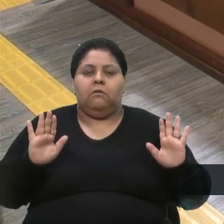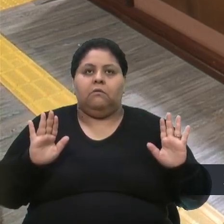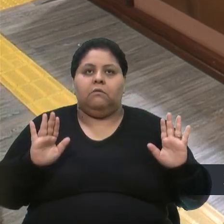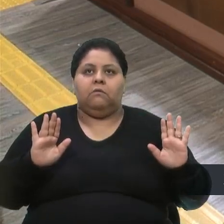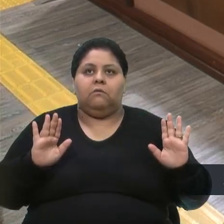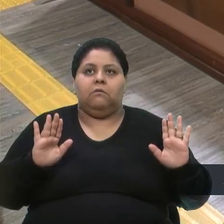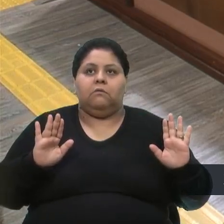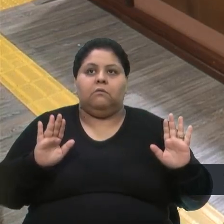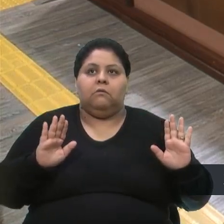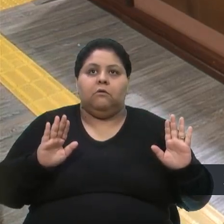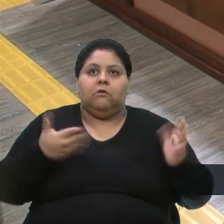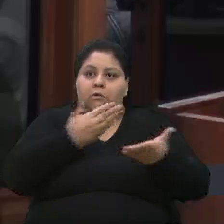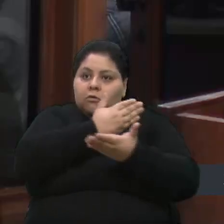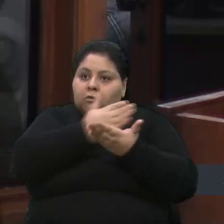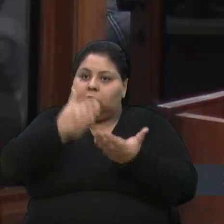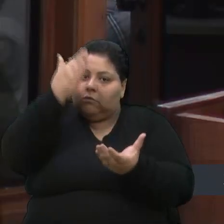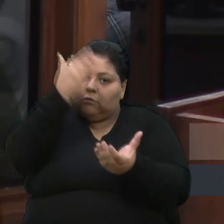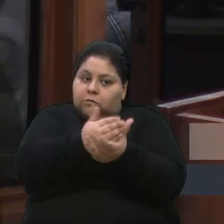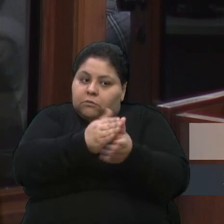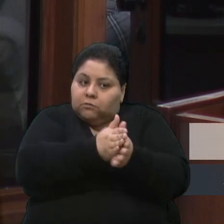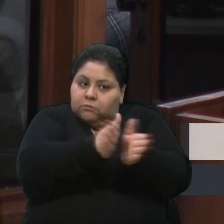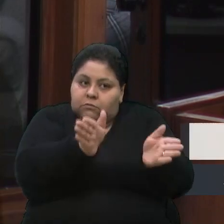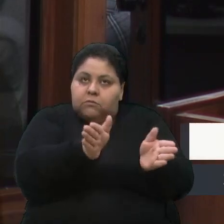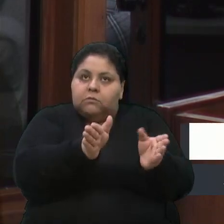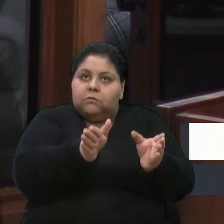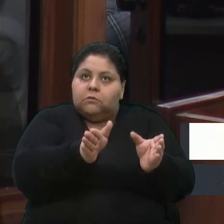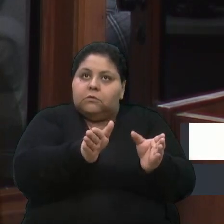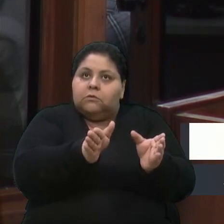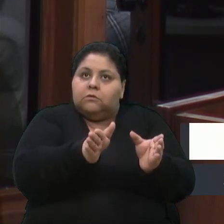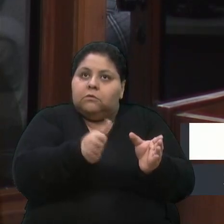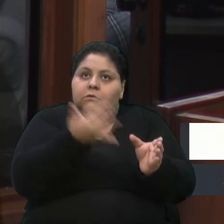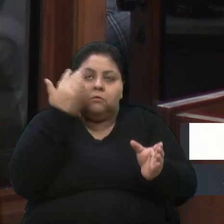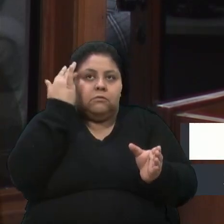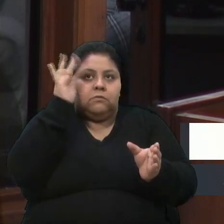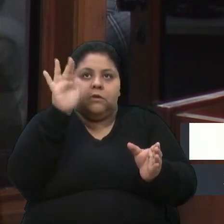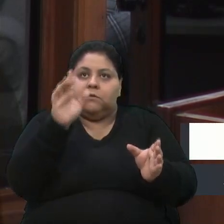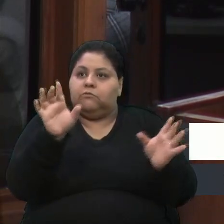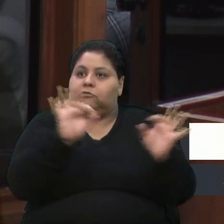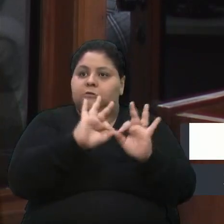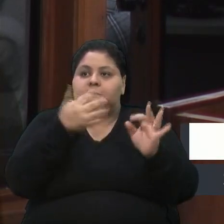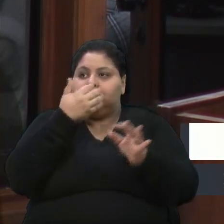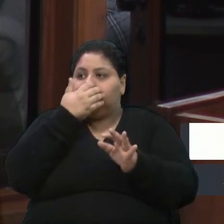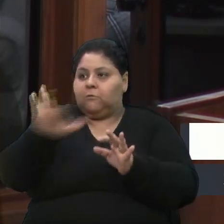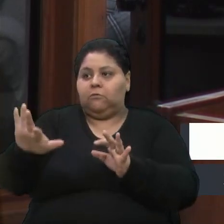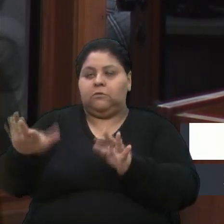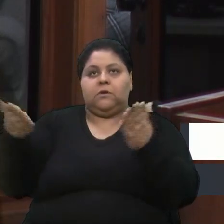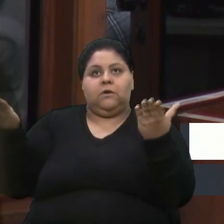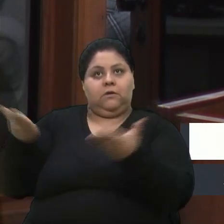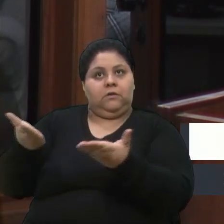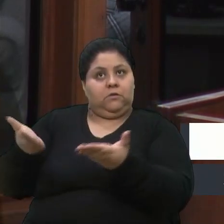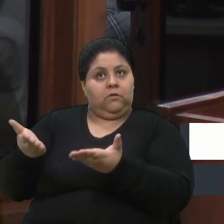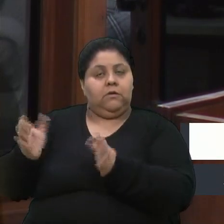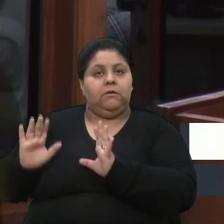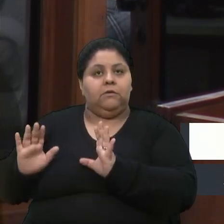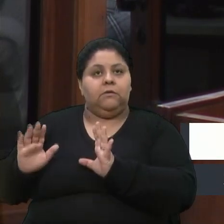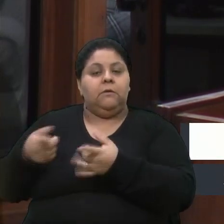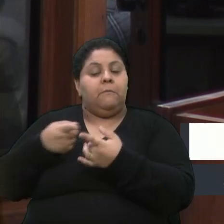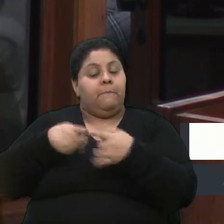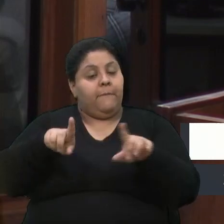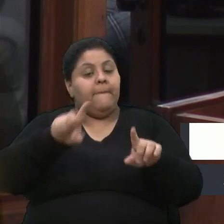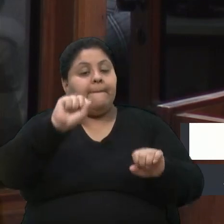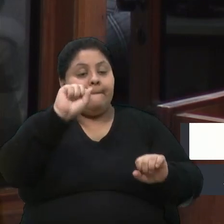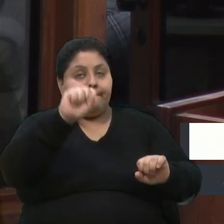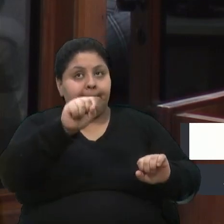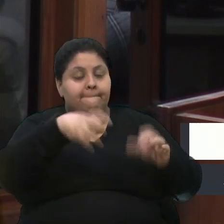esse processo de abertura de mercado. Não temos nada contra a empresa atual que está operando, não é contra a empresa, mas sim como